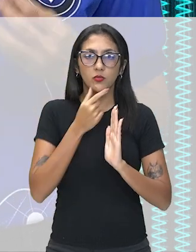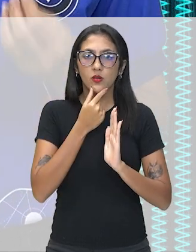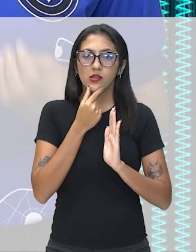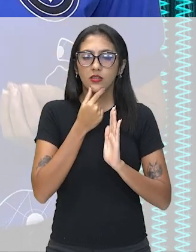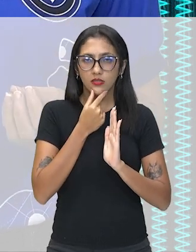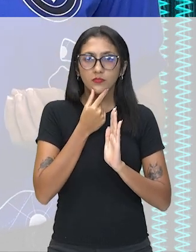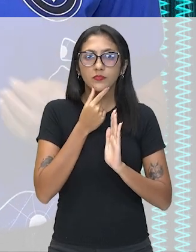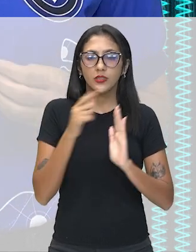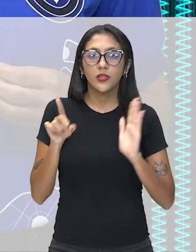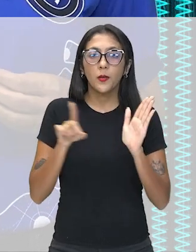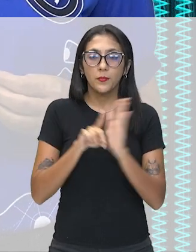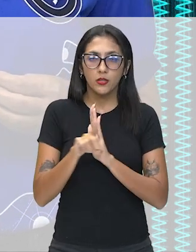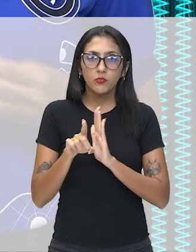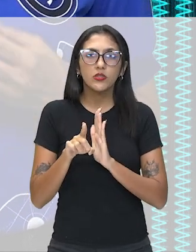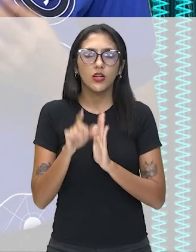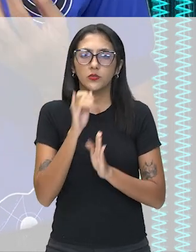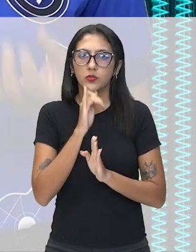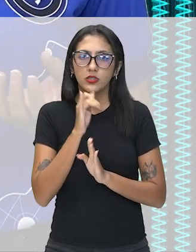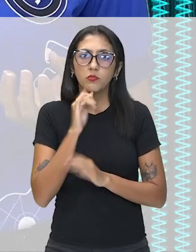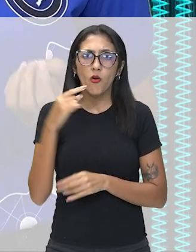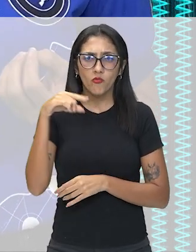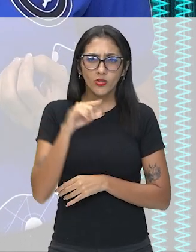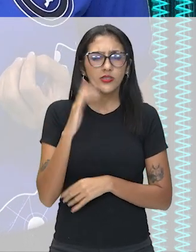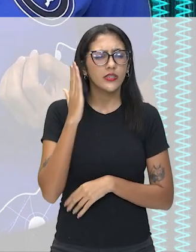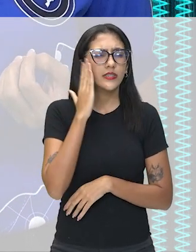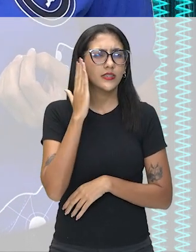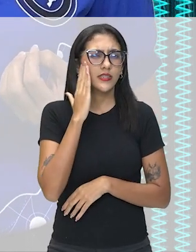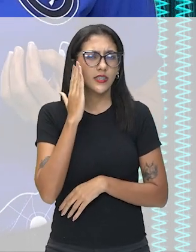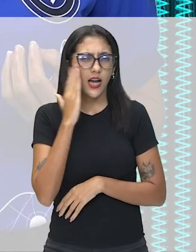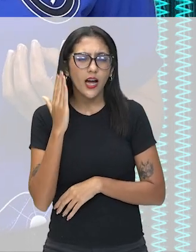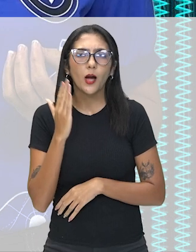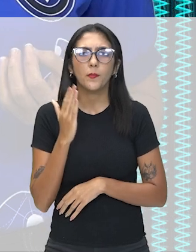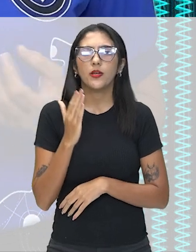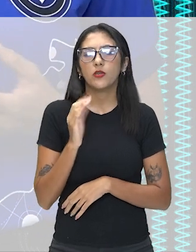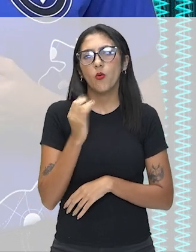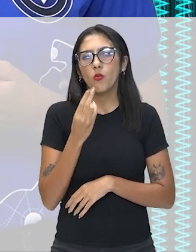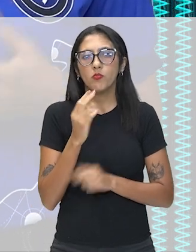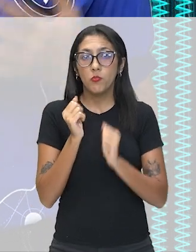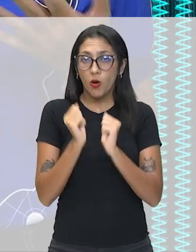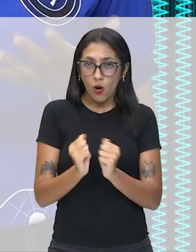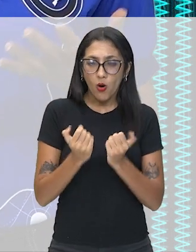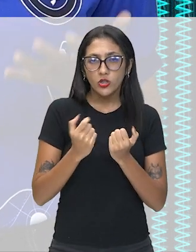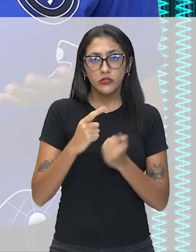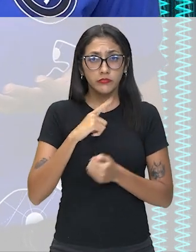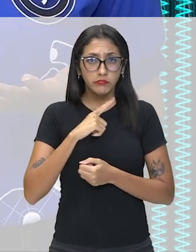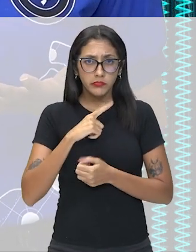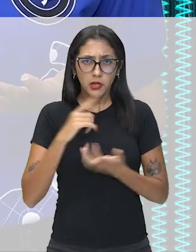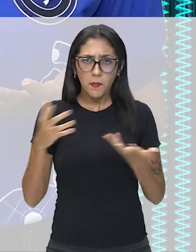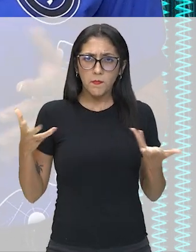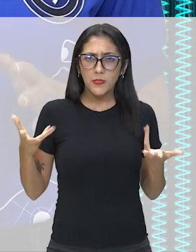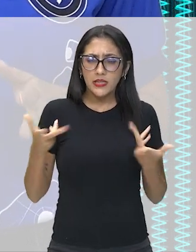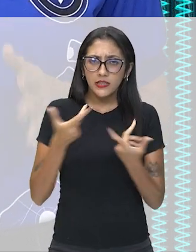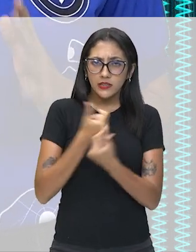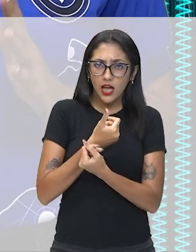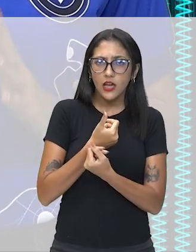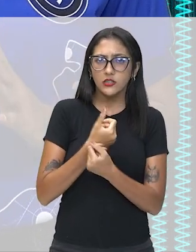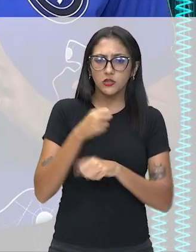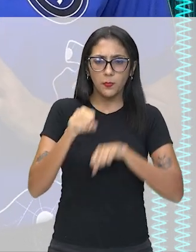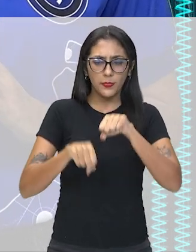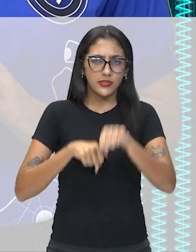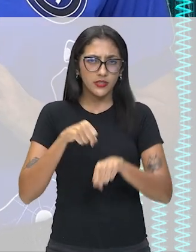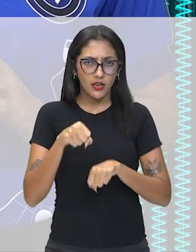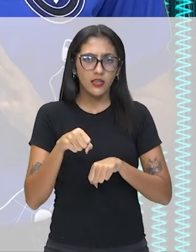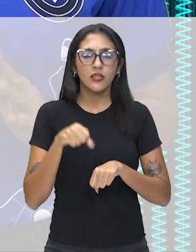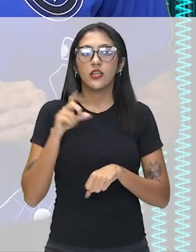vocês, conseguem, têm habilidade, sabem, podem andar de bicicleta? Ride a bike? Então,